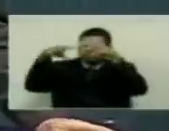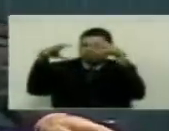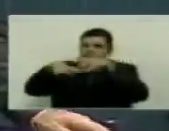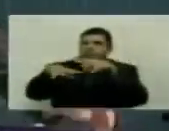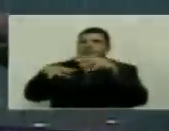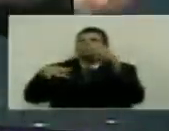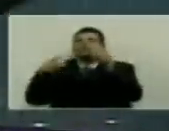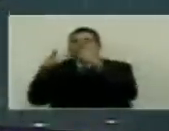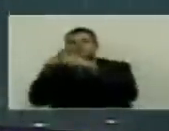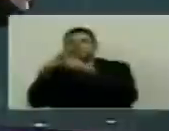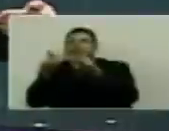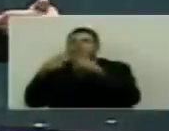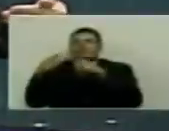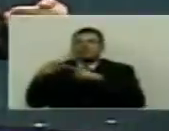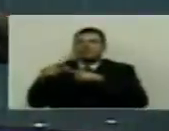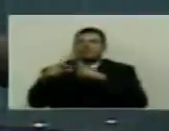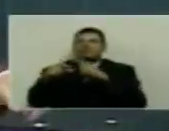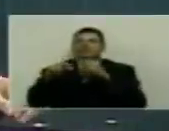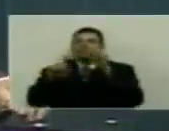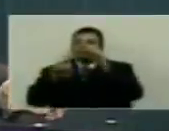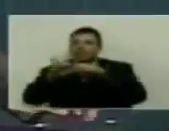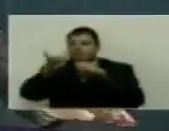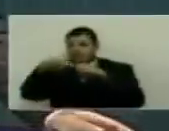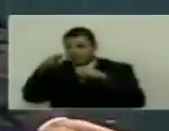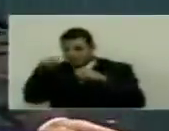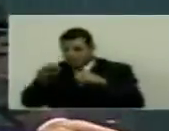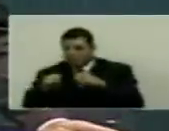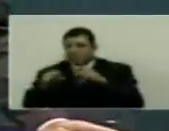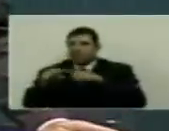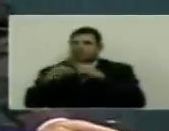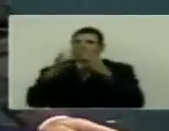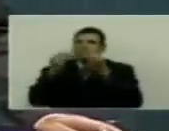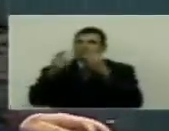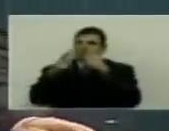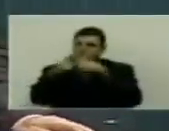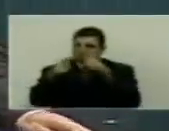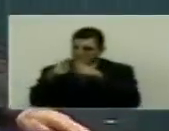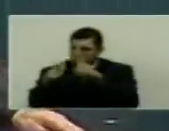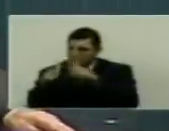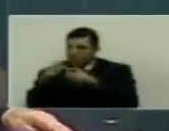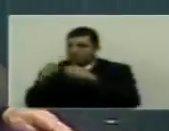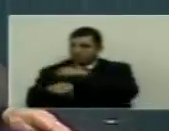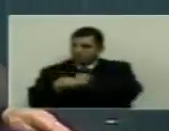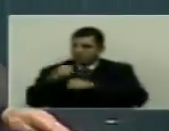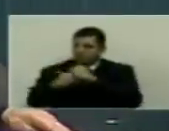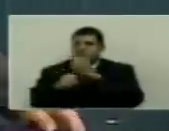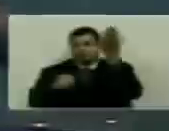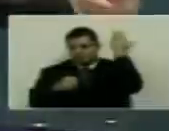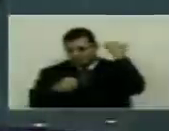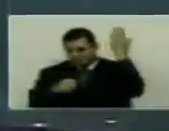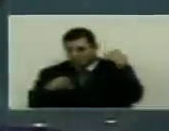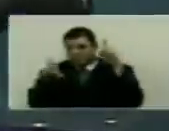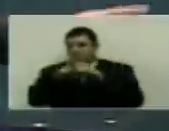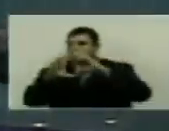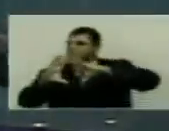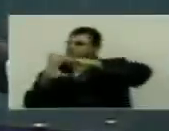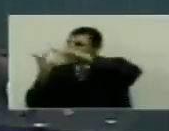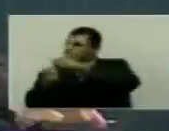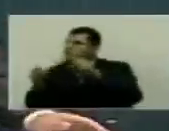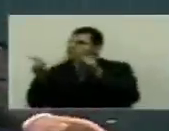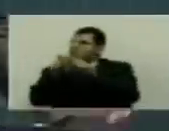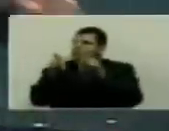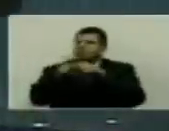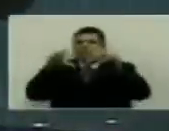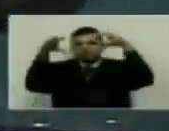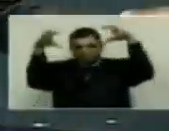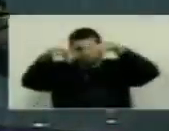gerou esse problema. Nós tivemos problema em janeiro, nós tivemos vários problemas de interrupção no ano passado. No mundo inteiro